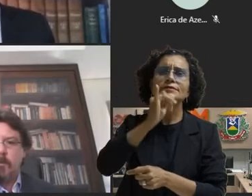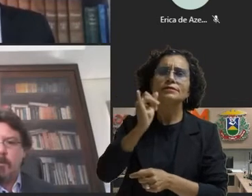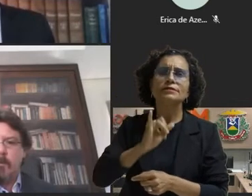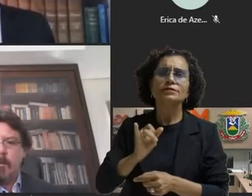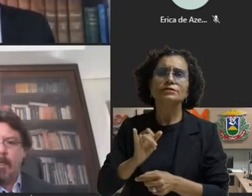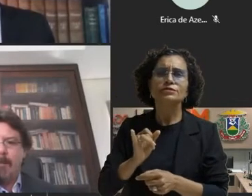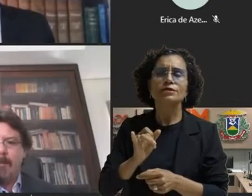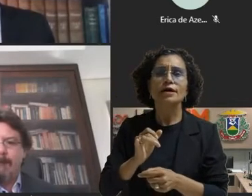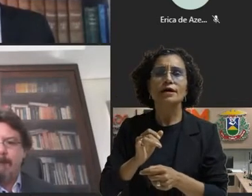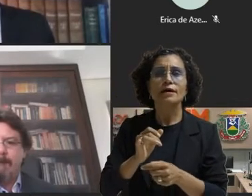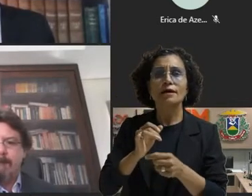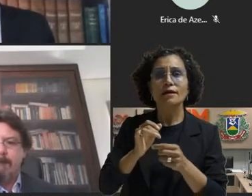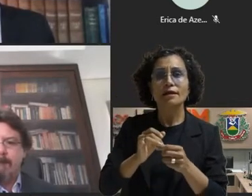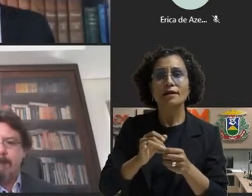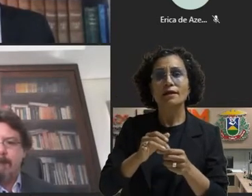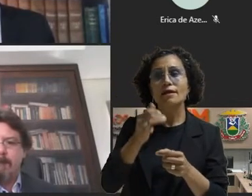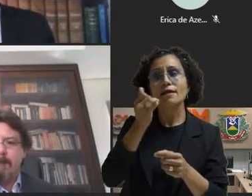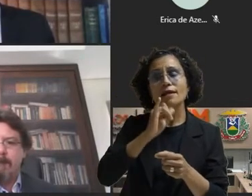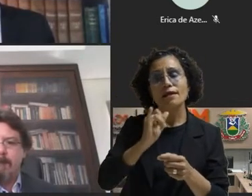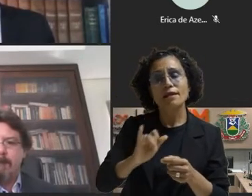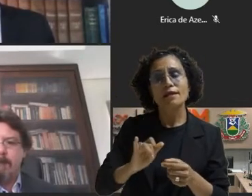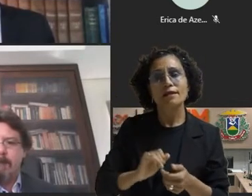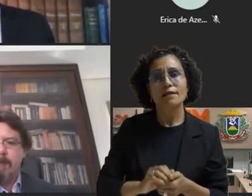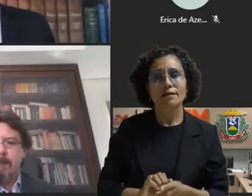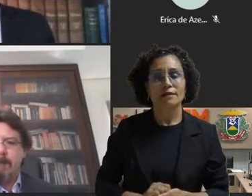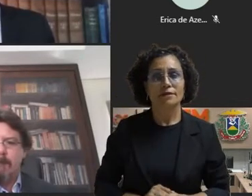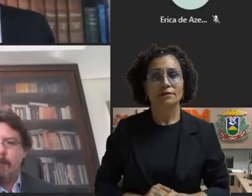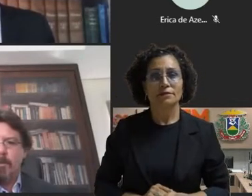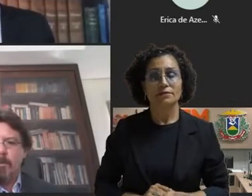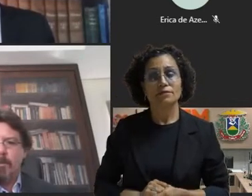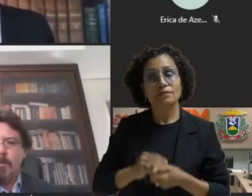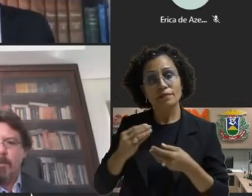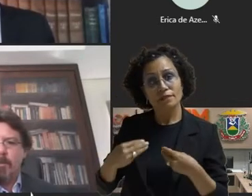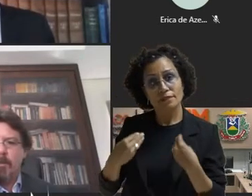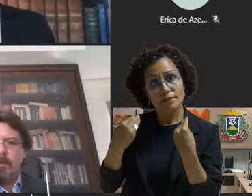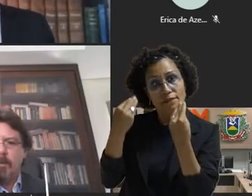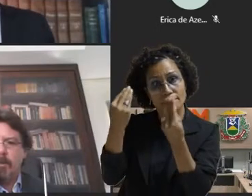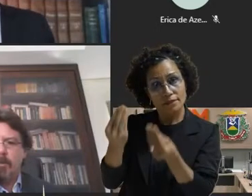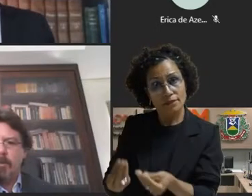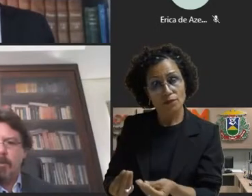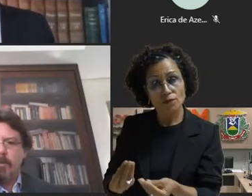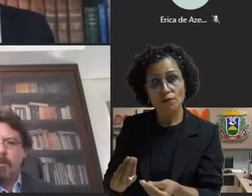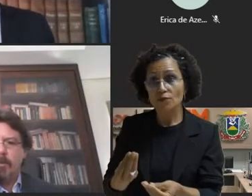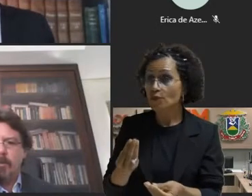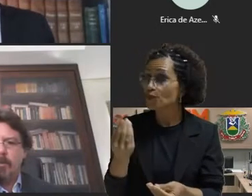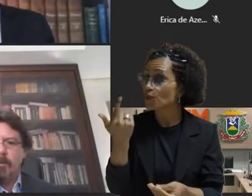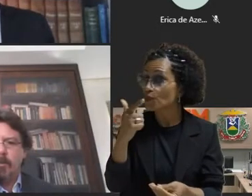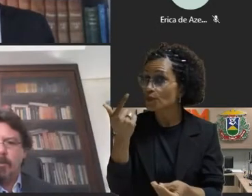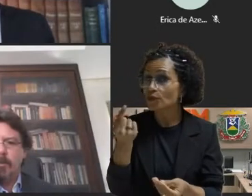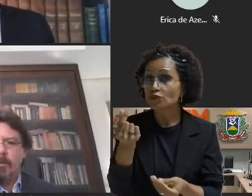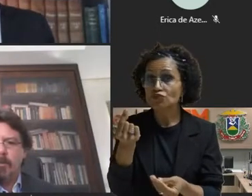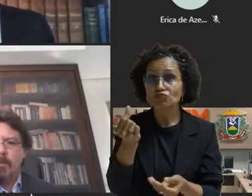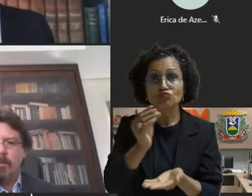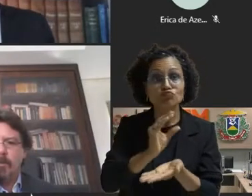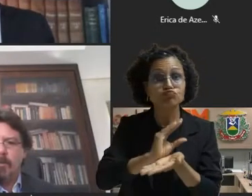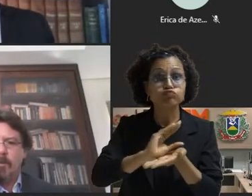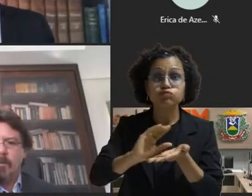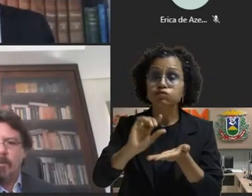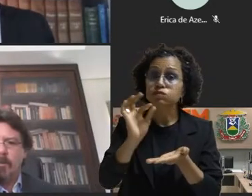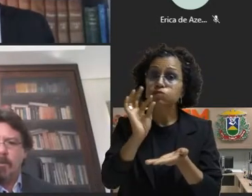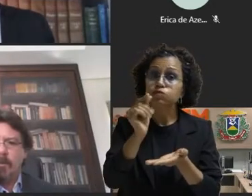levar energia elétrica. Essa doação foi sem ônus nenhum, ela